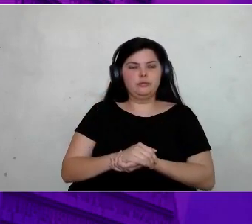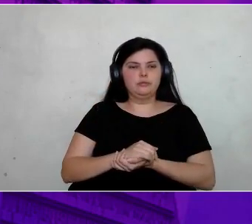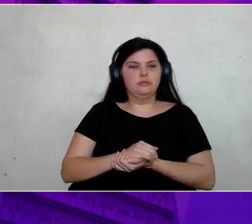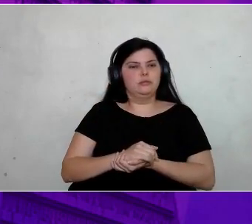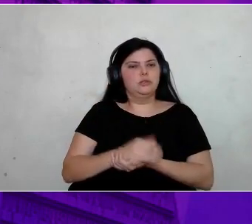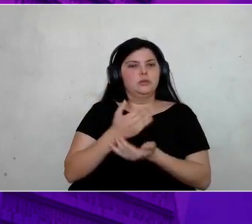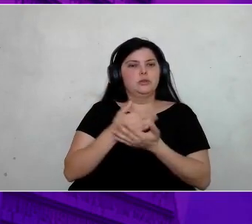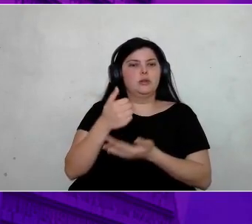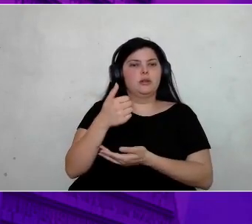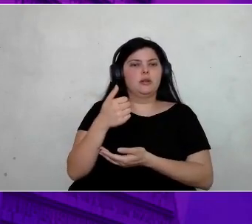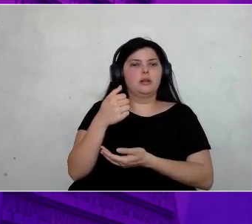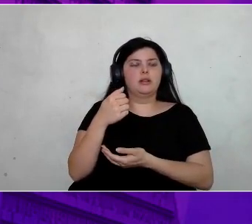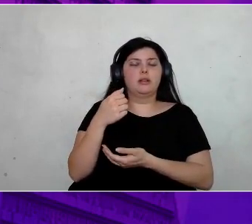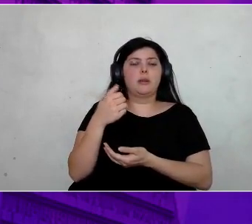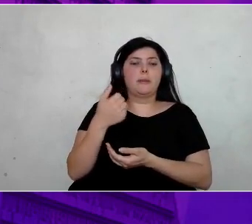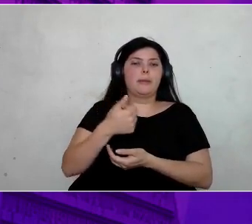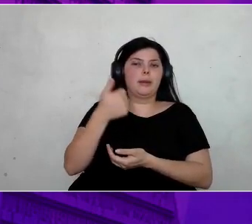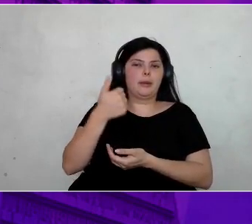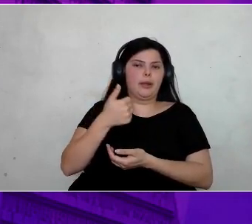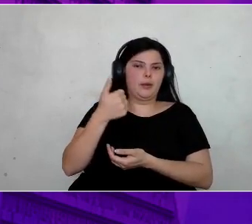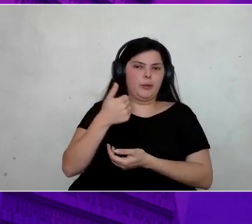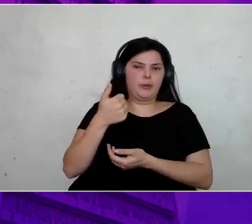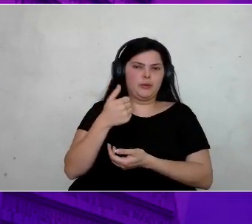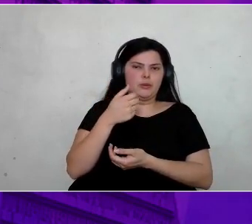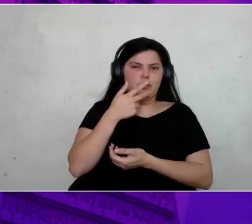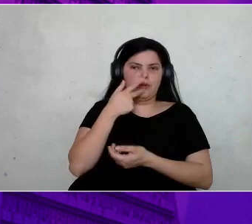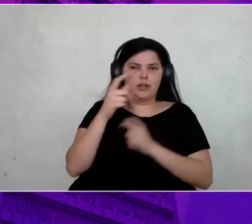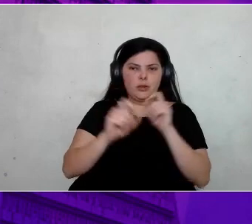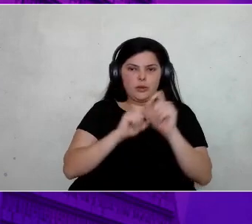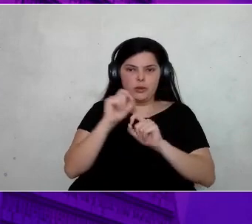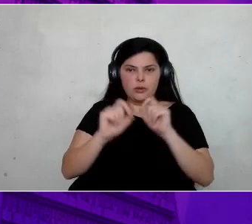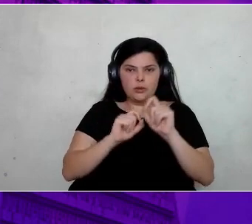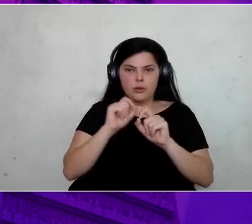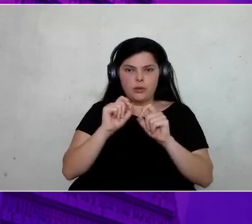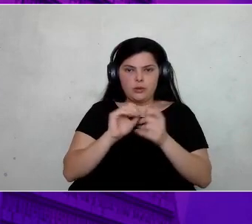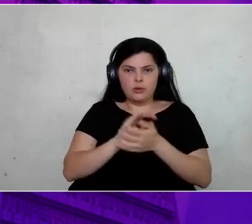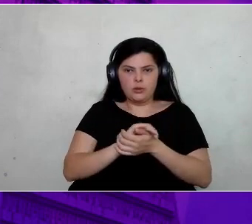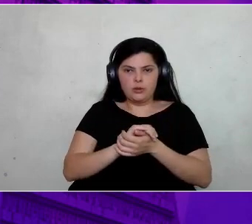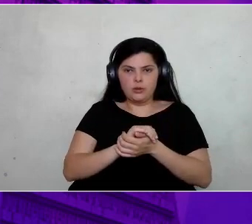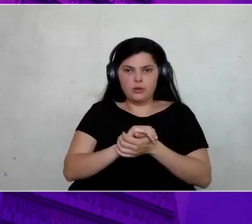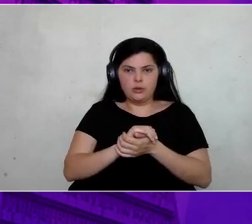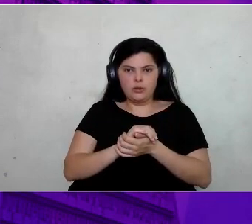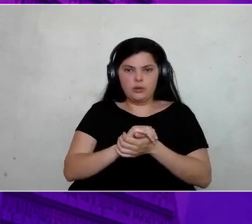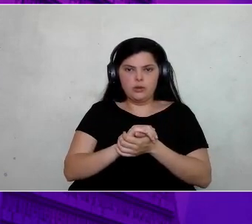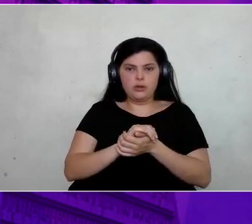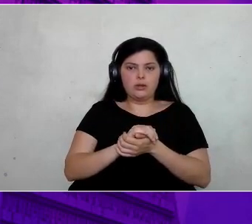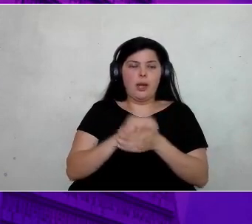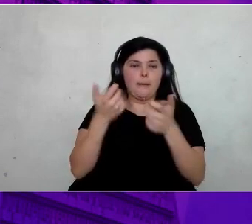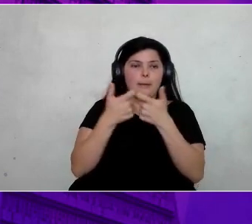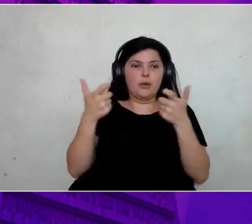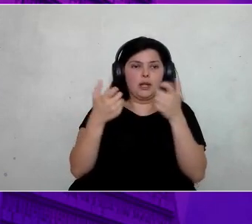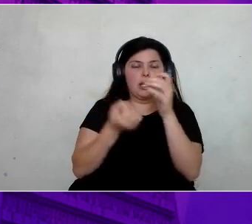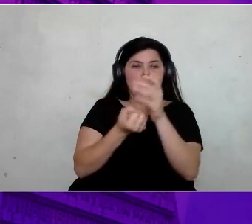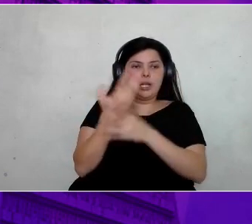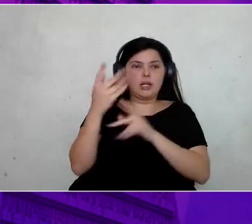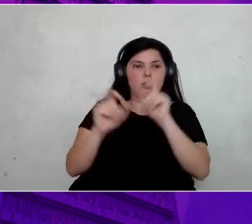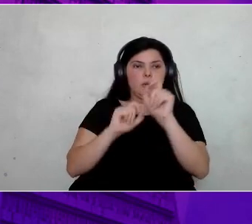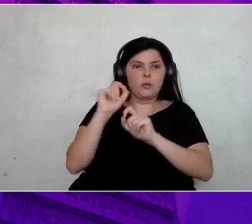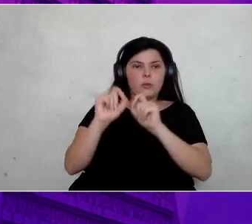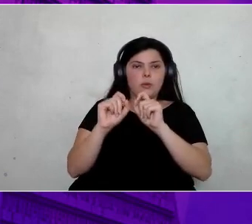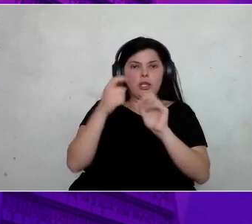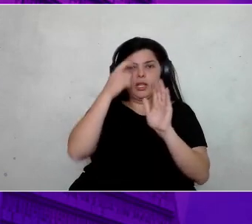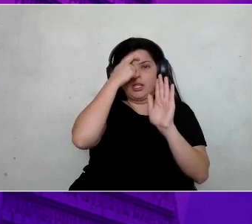primeiro, até só fazer um parênteses, né? Todas essas imagens aqui, a maioria foi gerada com IA